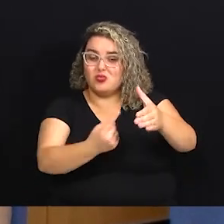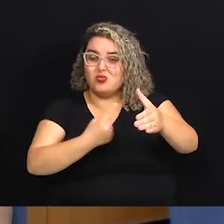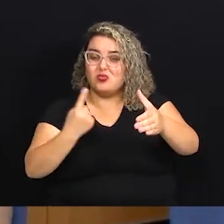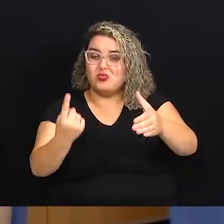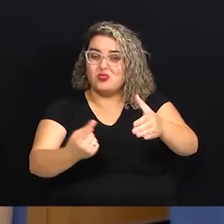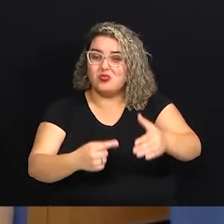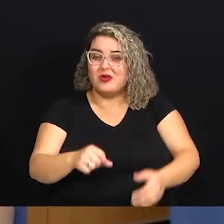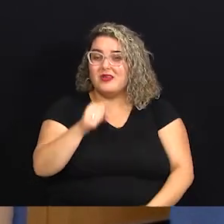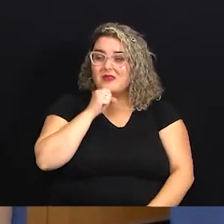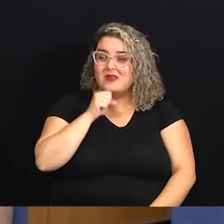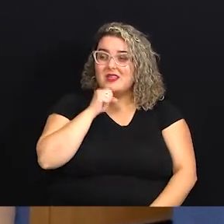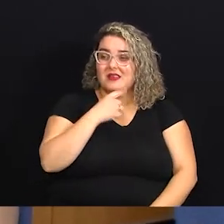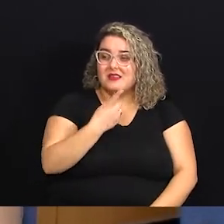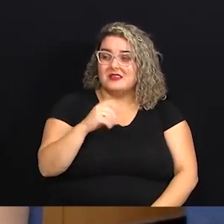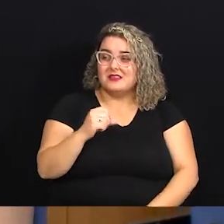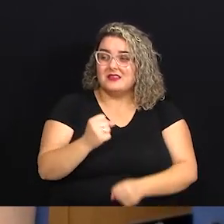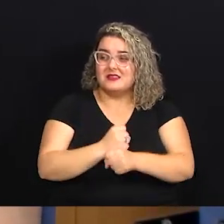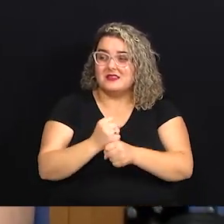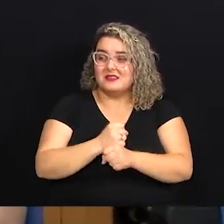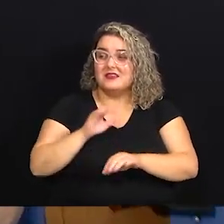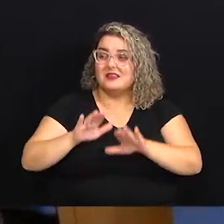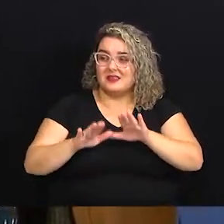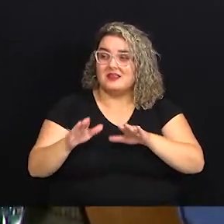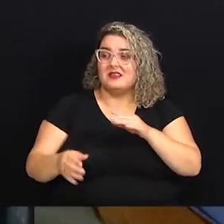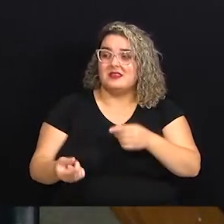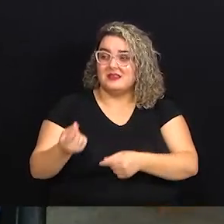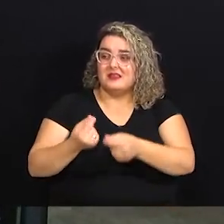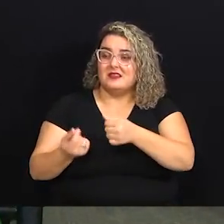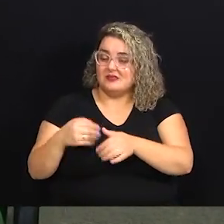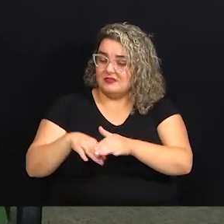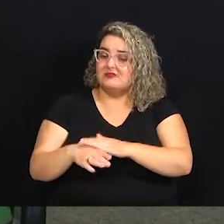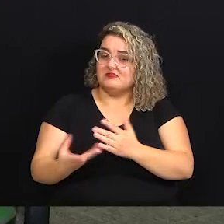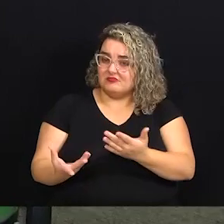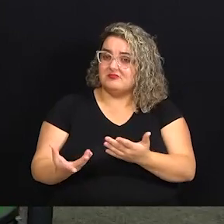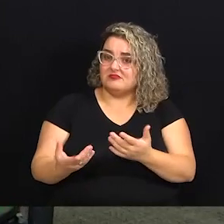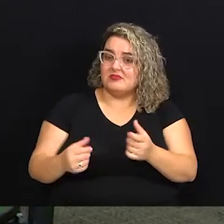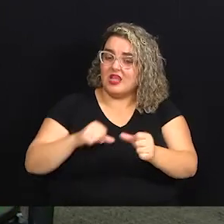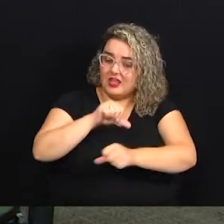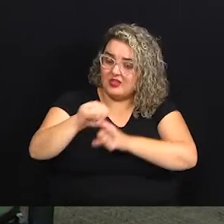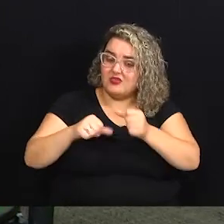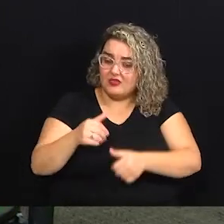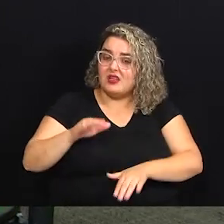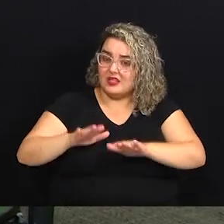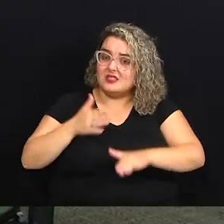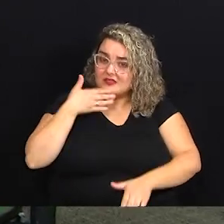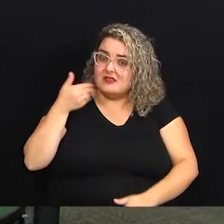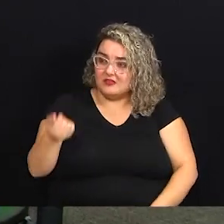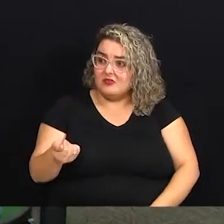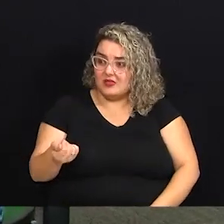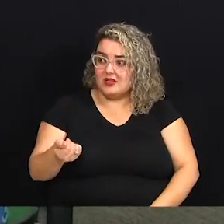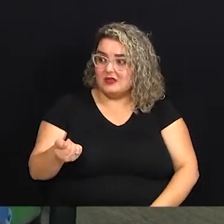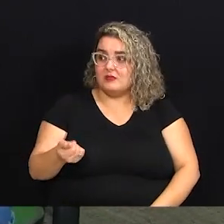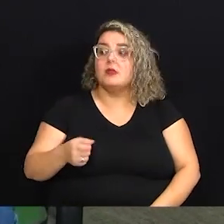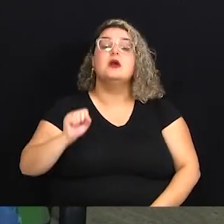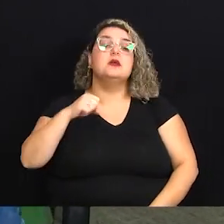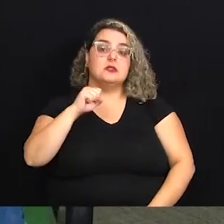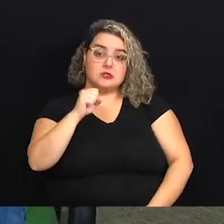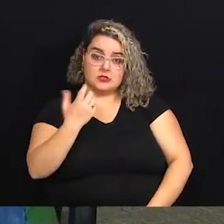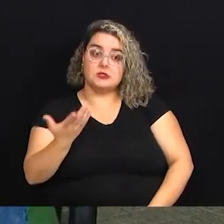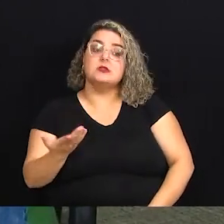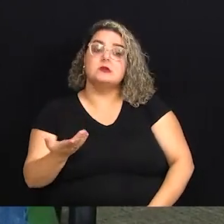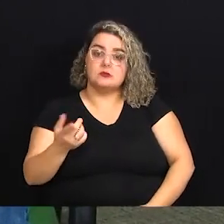aquele micro-ondas que está ali 10 anos encostado, às vezes se rolar um dinheirinho a mais aí no final do mês, quem sabe fazer essa troca